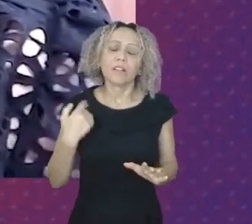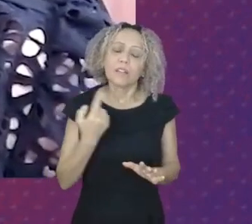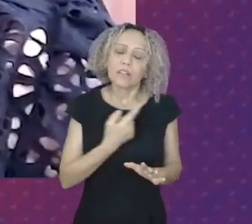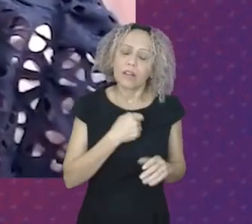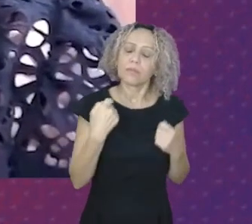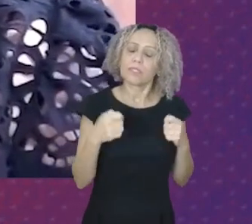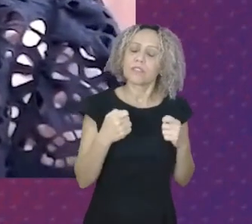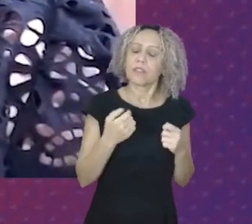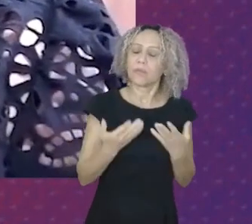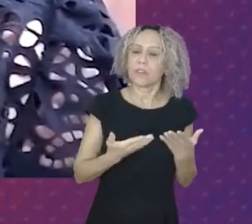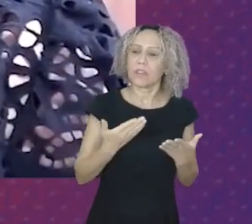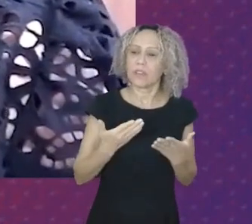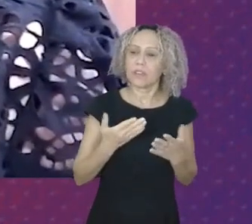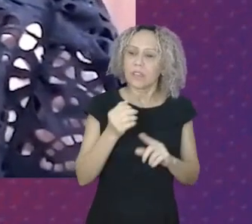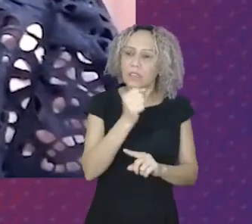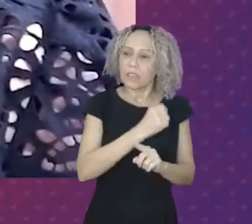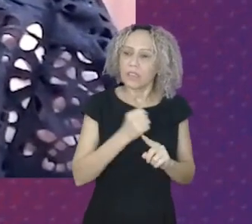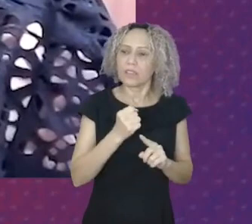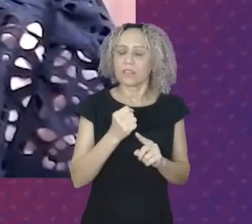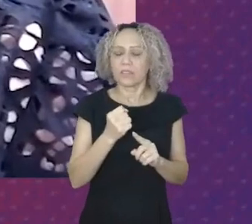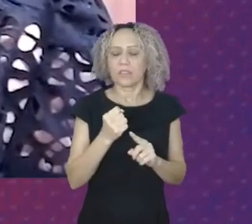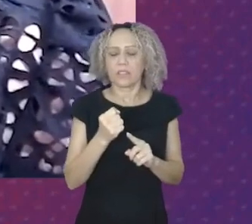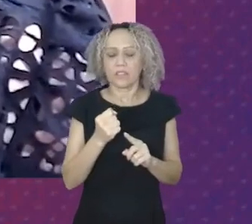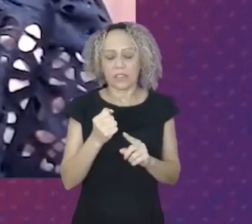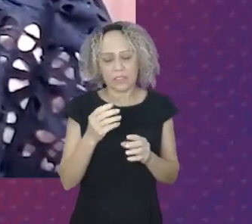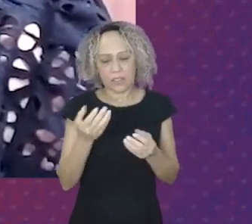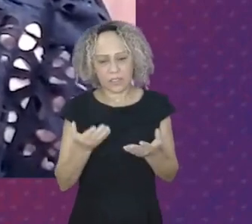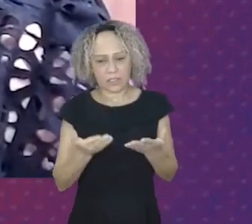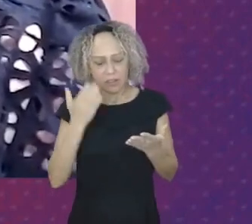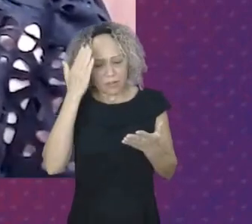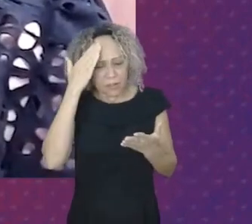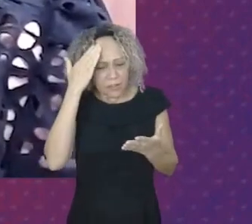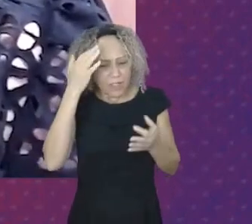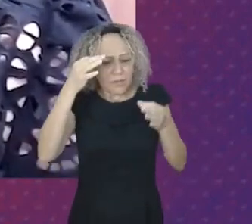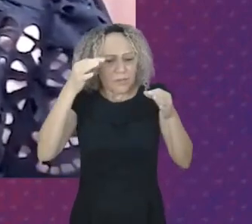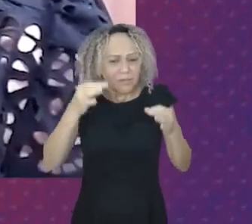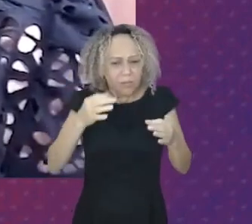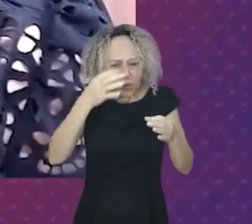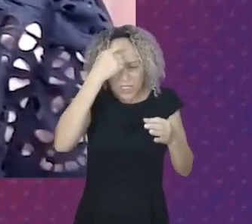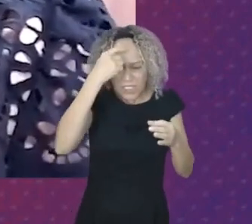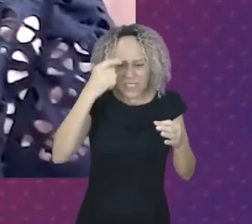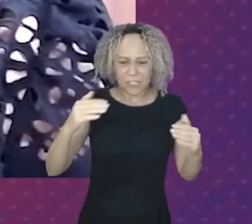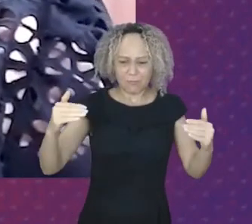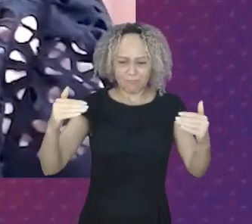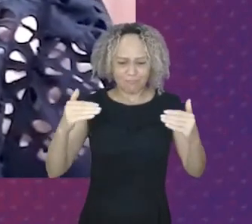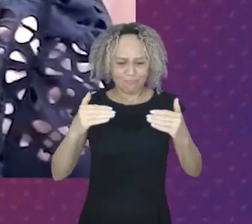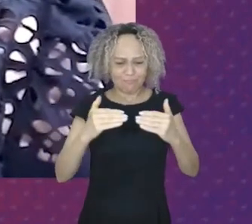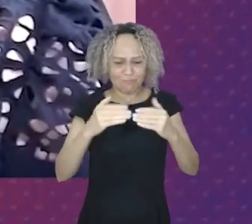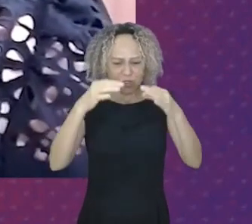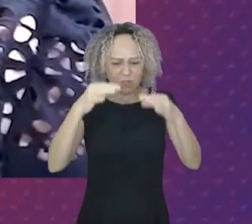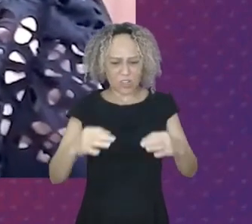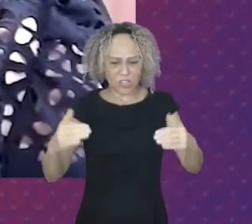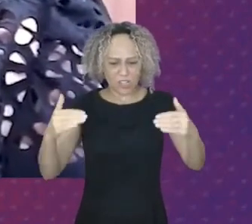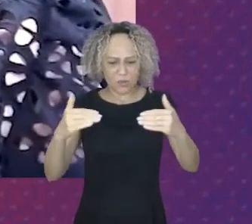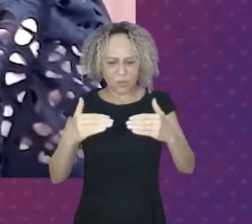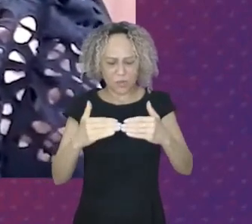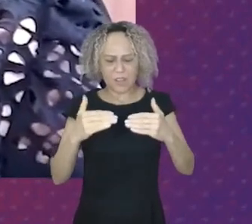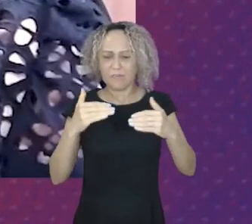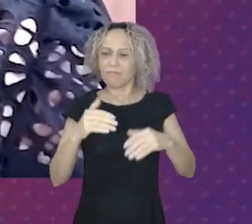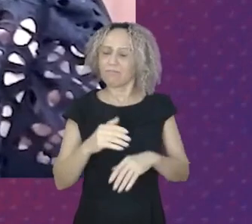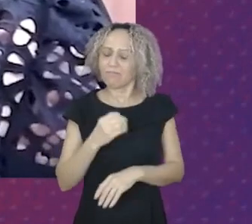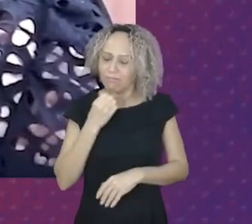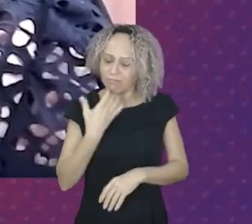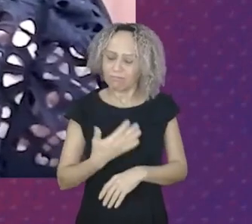consigo mesmo na prática de justiça, de liberdade, de bem, de igualdade. E dentro